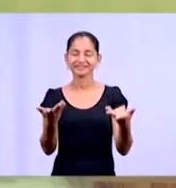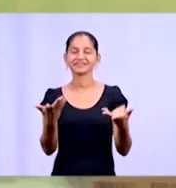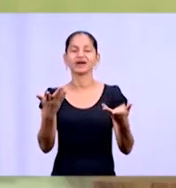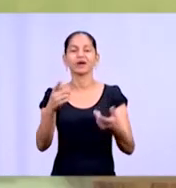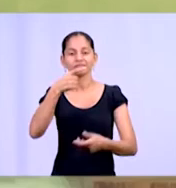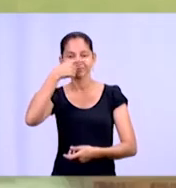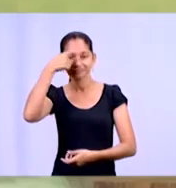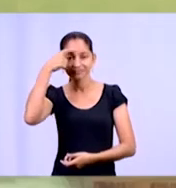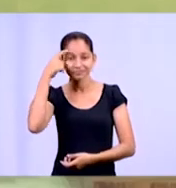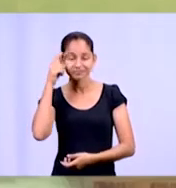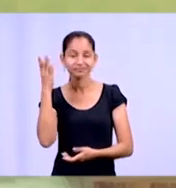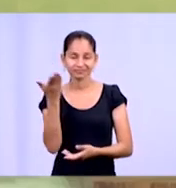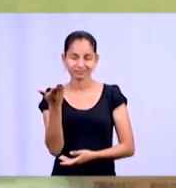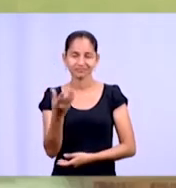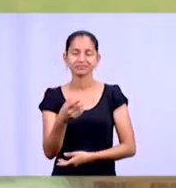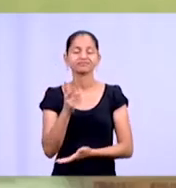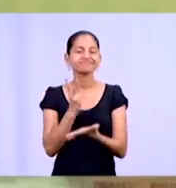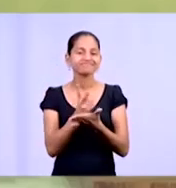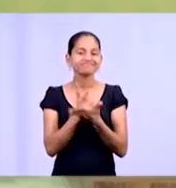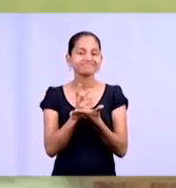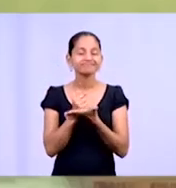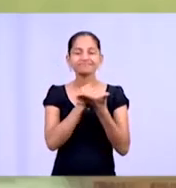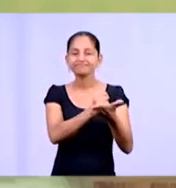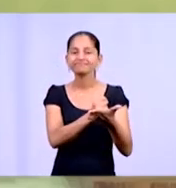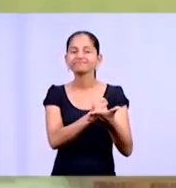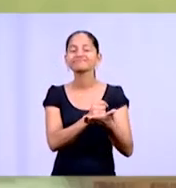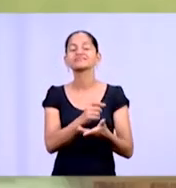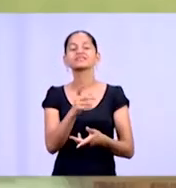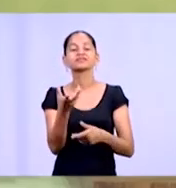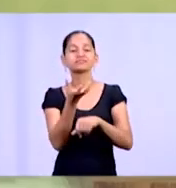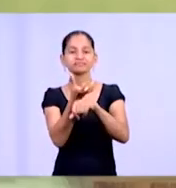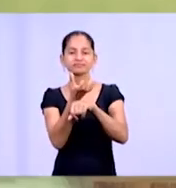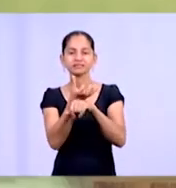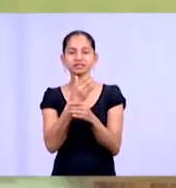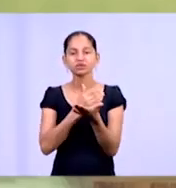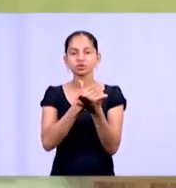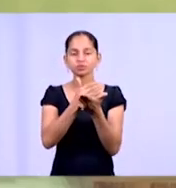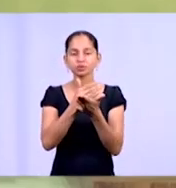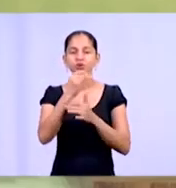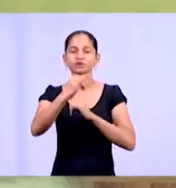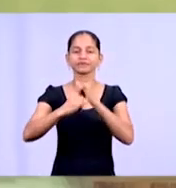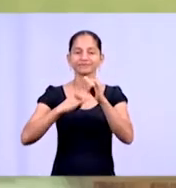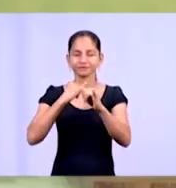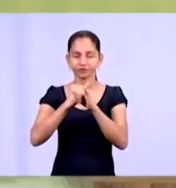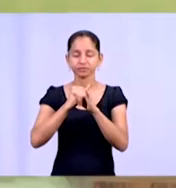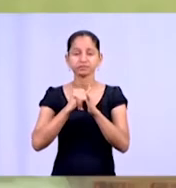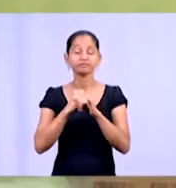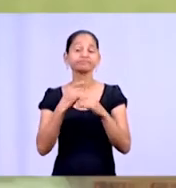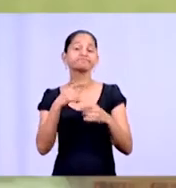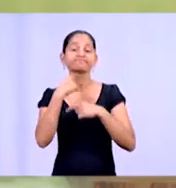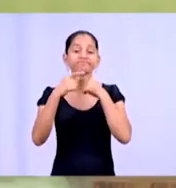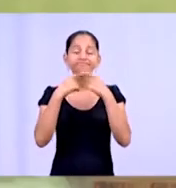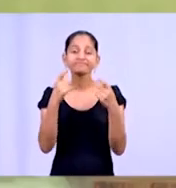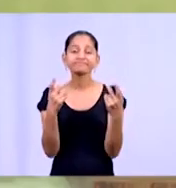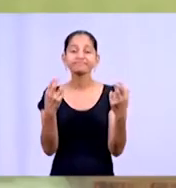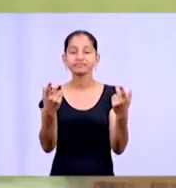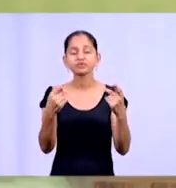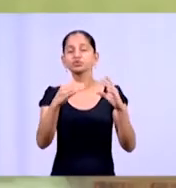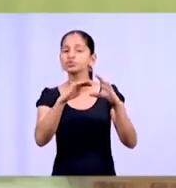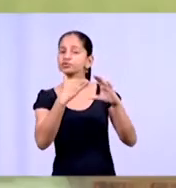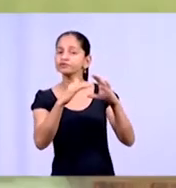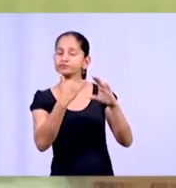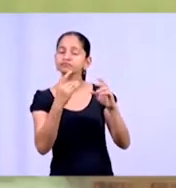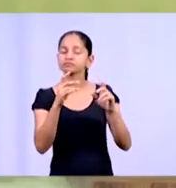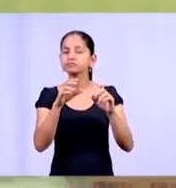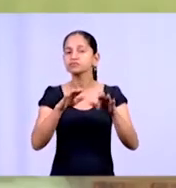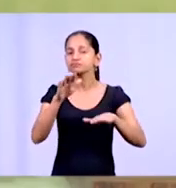nossa participação na outra aula. Estarei aqui fazendo assistência na disciplina de Introdução à Informática. As dúvidas são aquelas, mandem para a gente